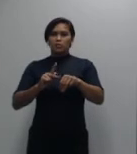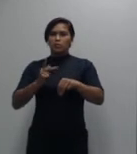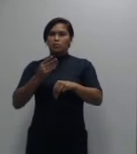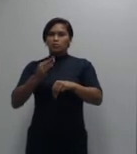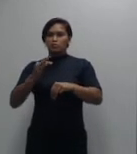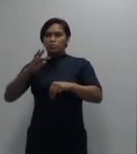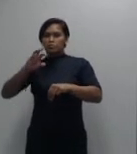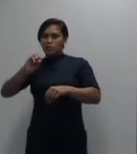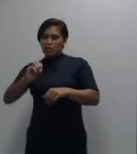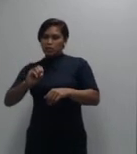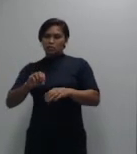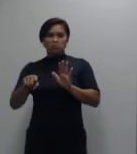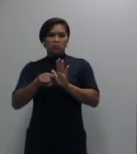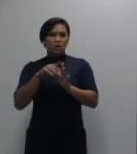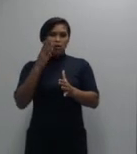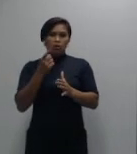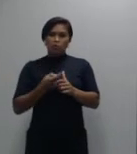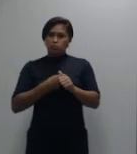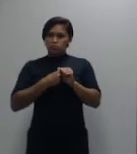suspender V